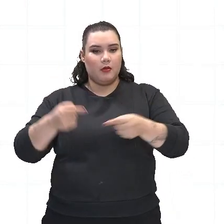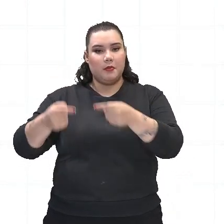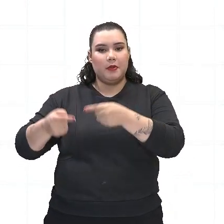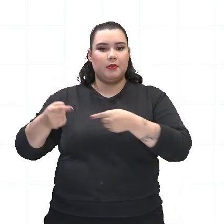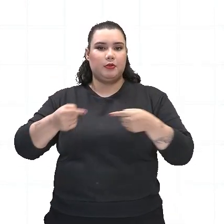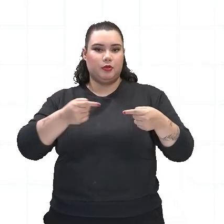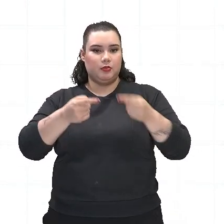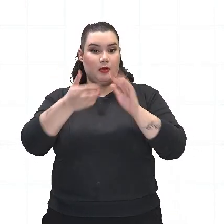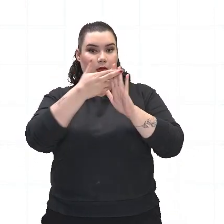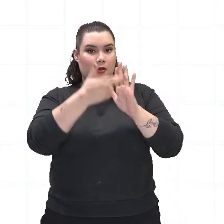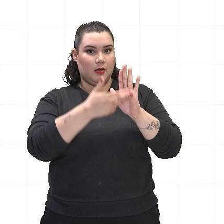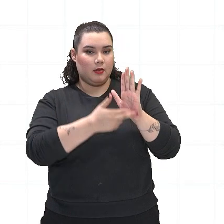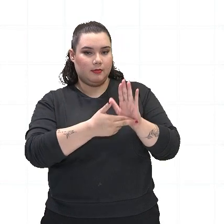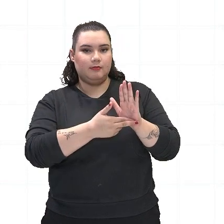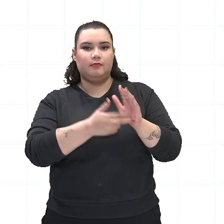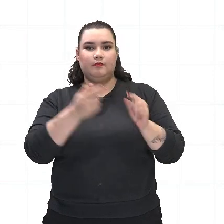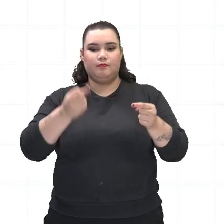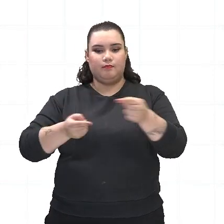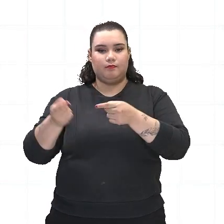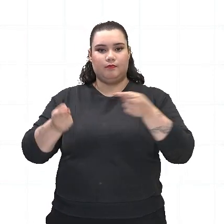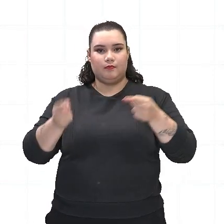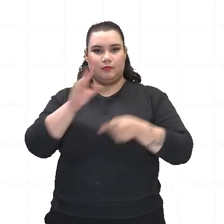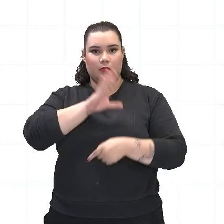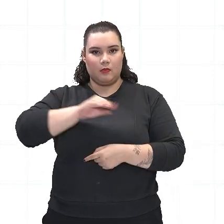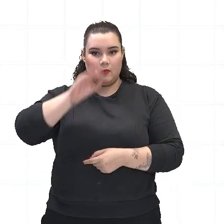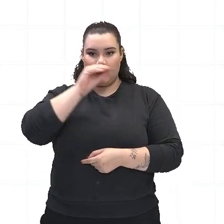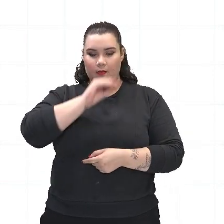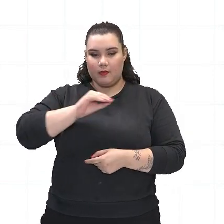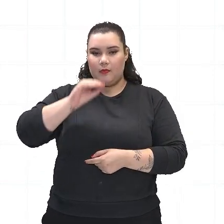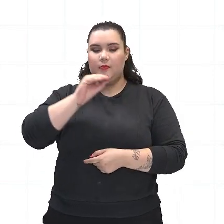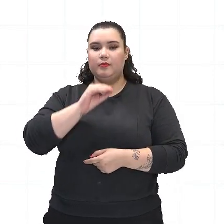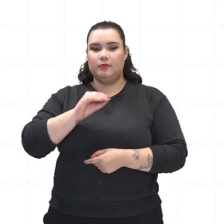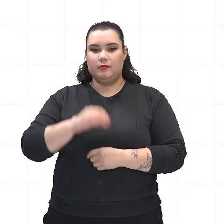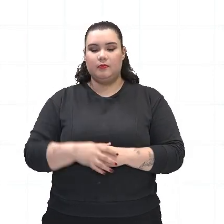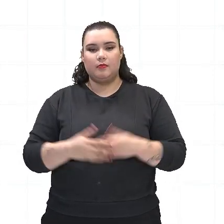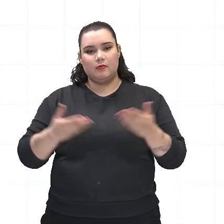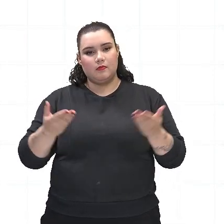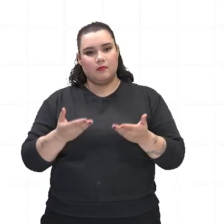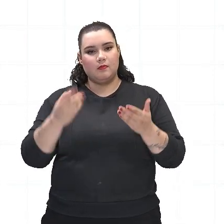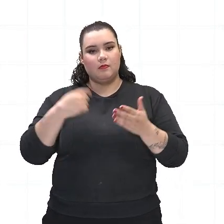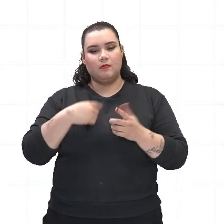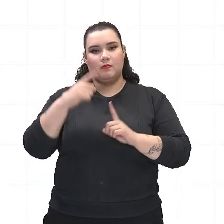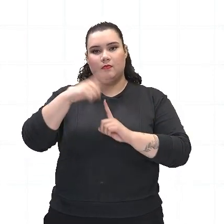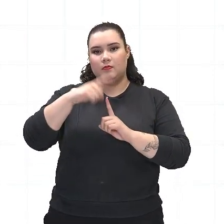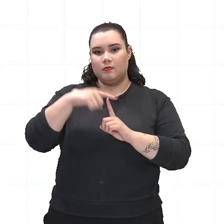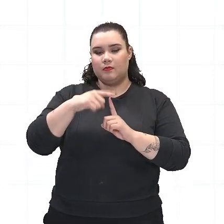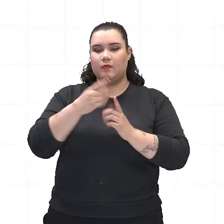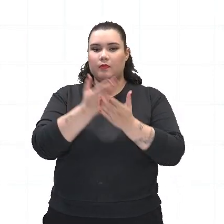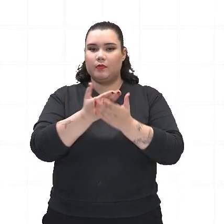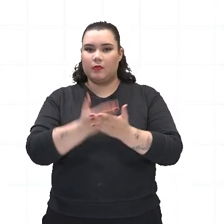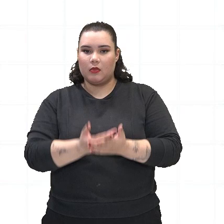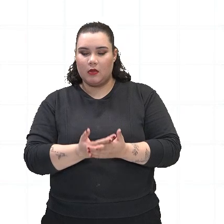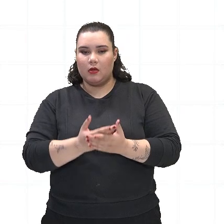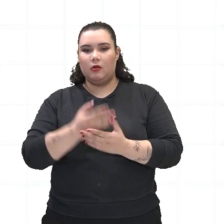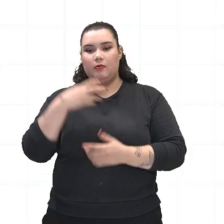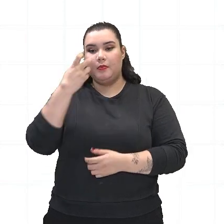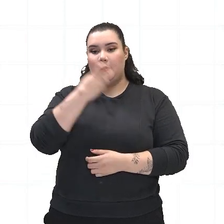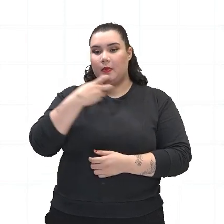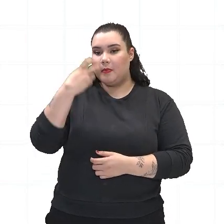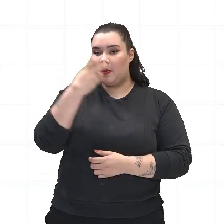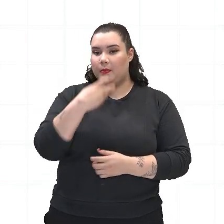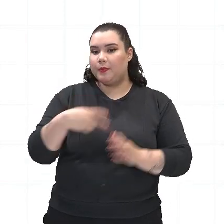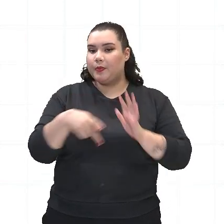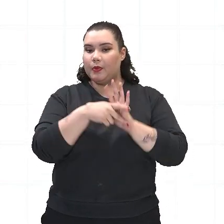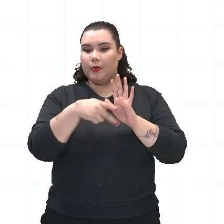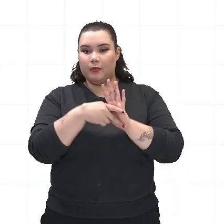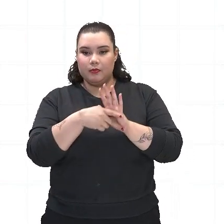debates regrados, discussão oral. Então vamos conhecer esse gênero que faz parte da nossa oralidade,